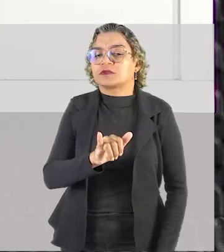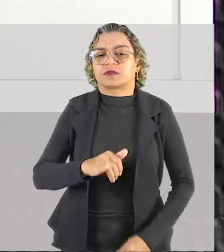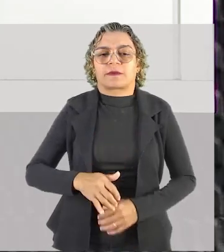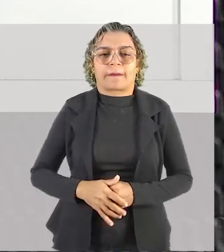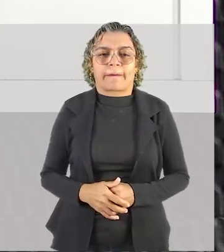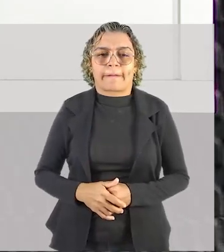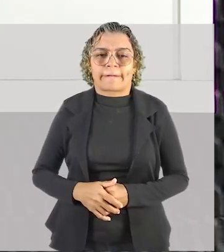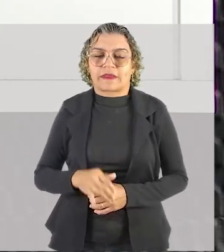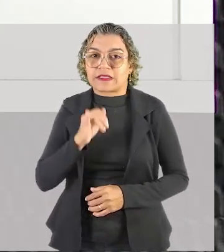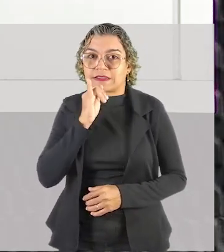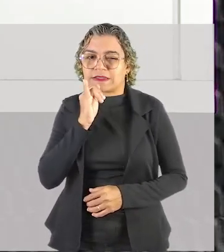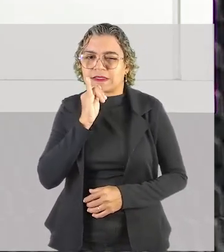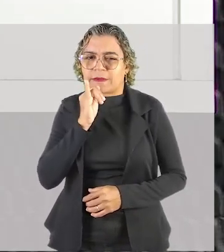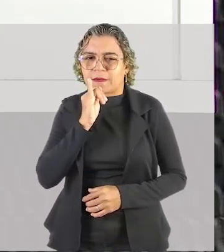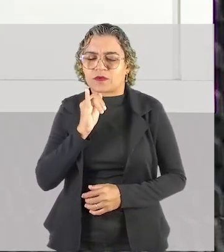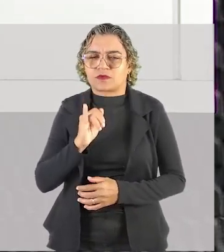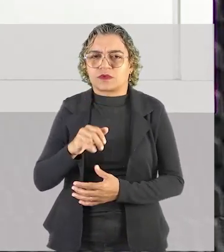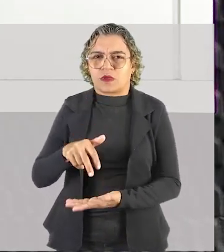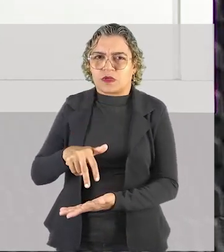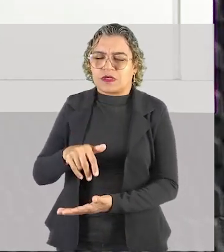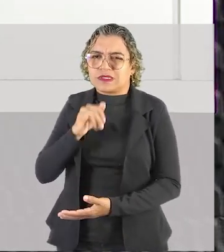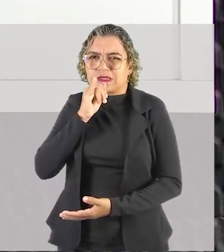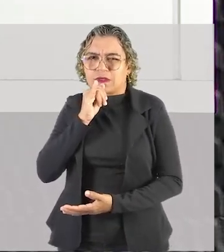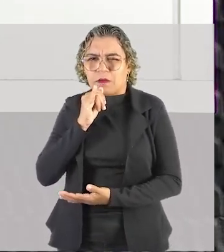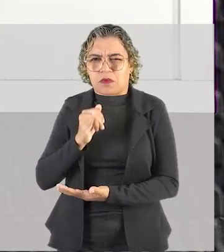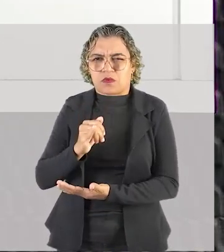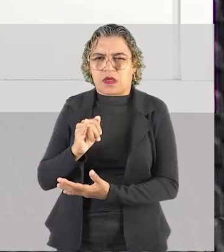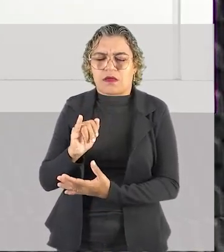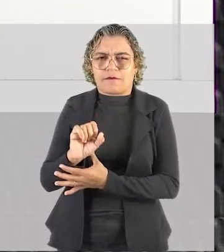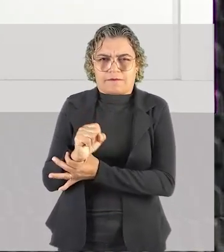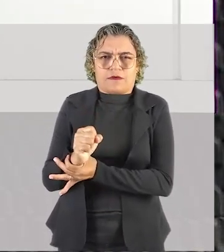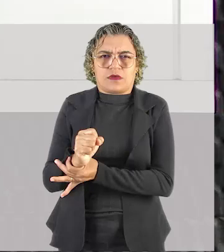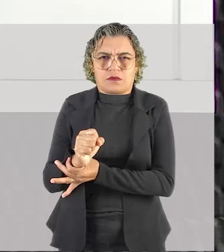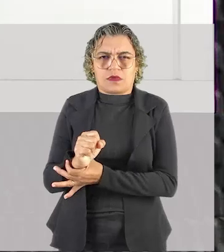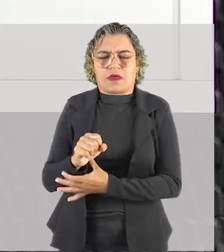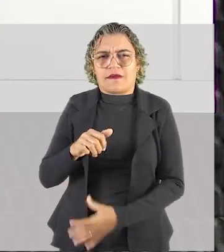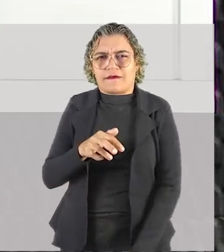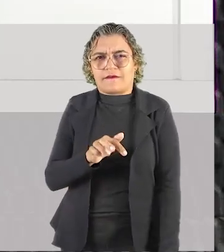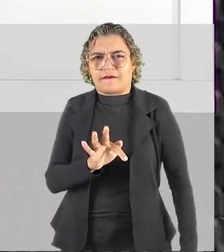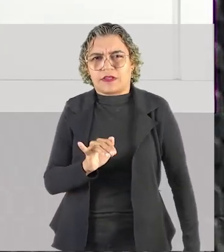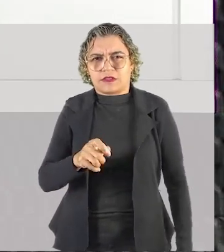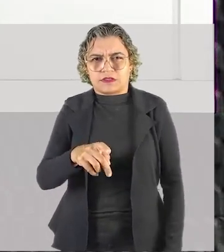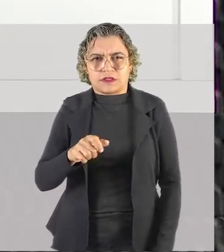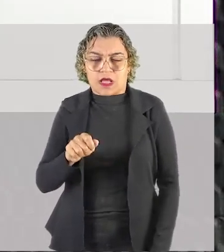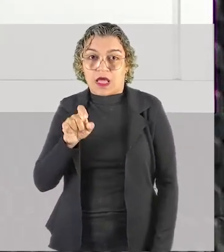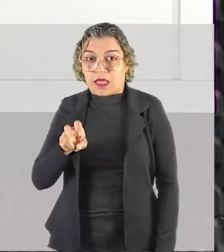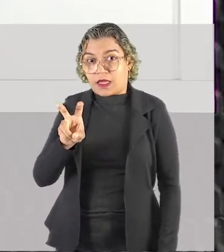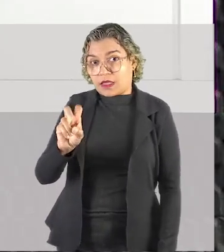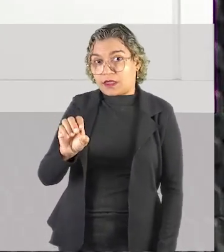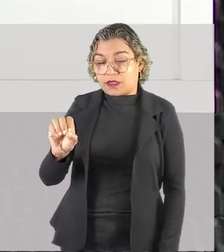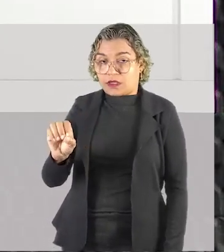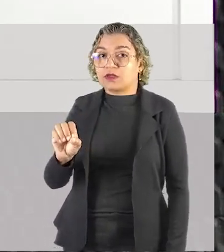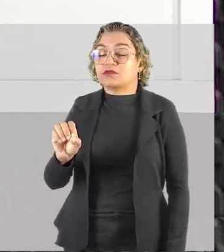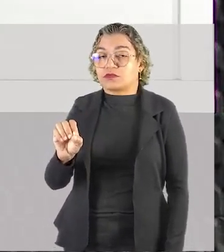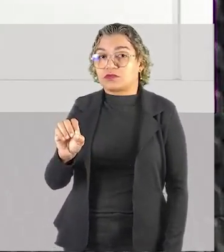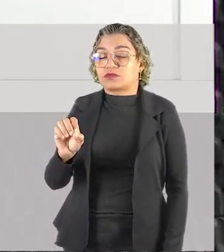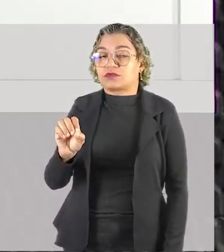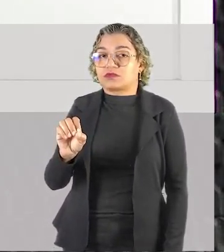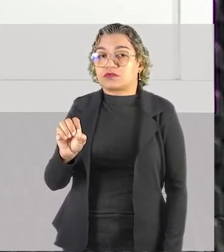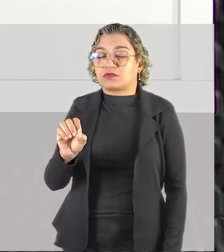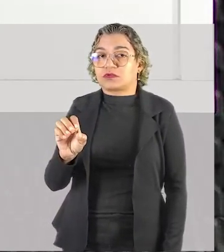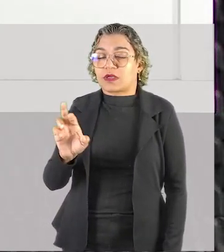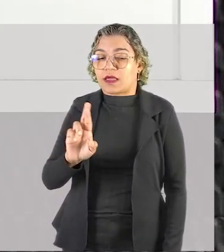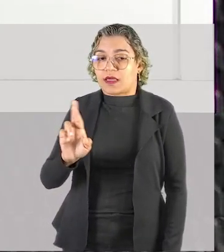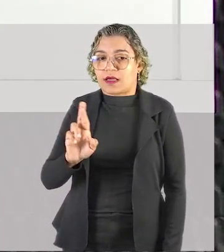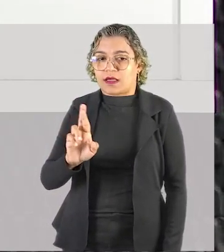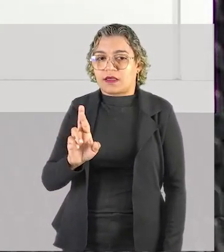fixa. Ele falou que esse y aqui, ele é uma parte fixa, que é R$ 500, que é a taxa de bombeamento. Beleza.